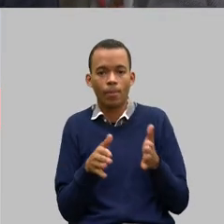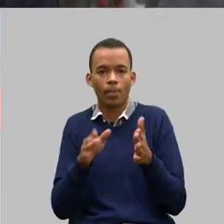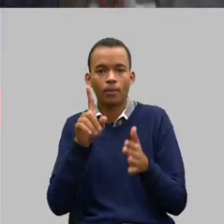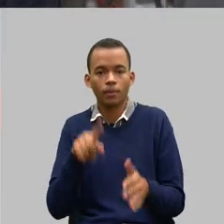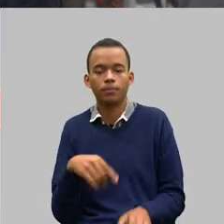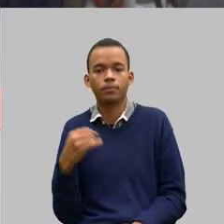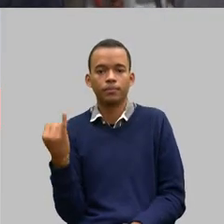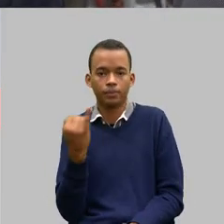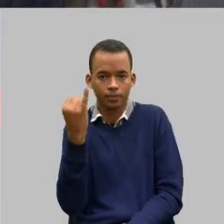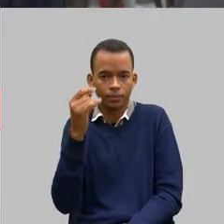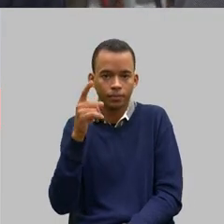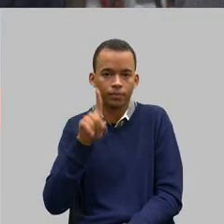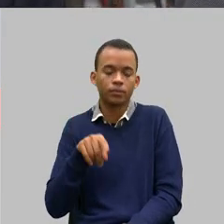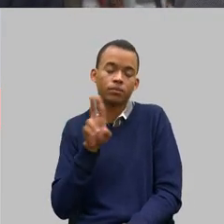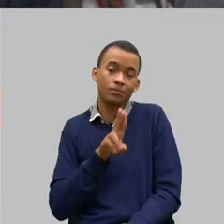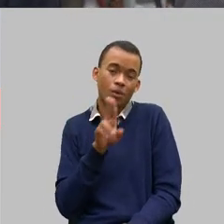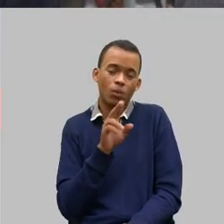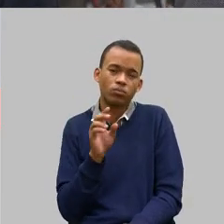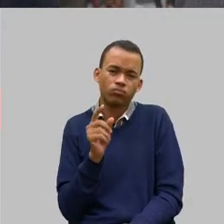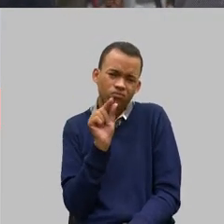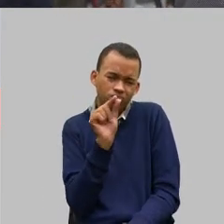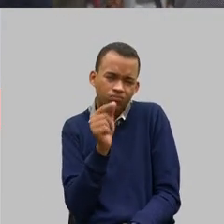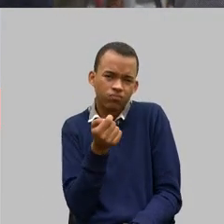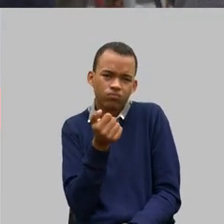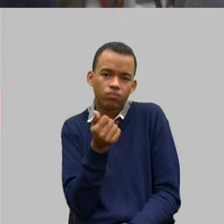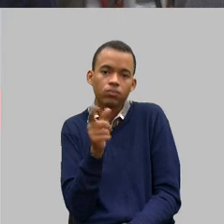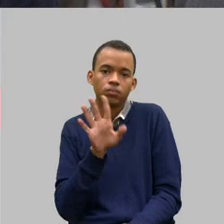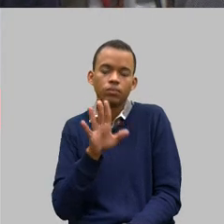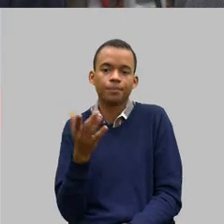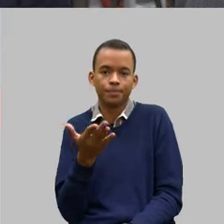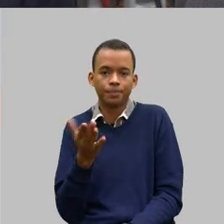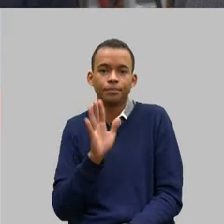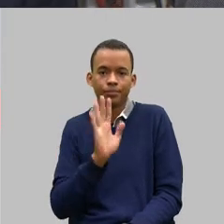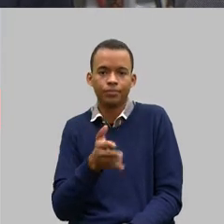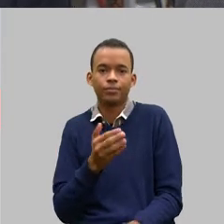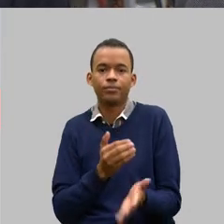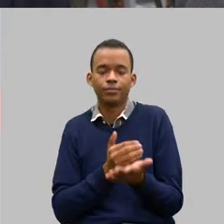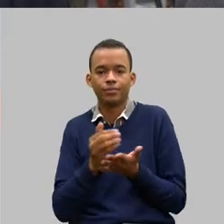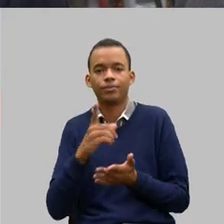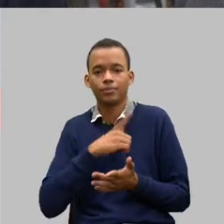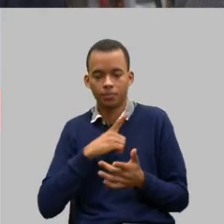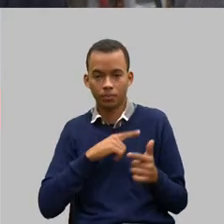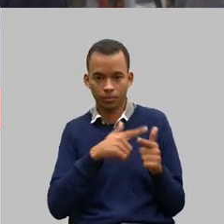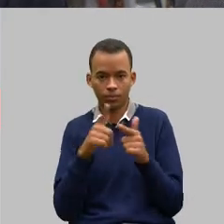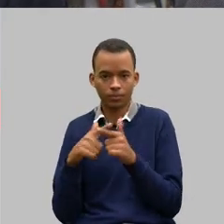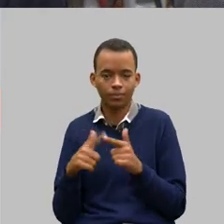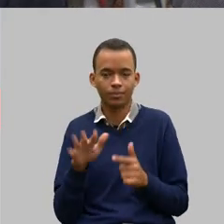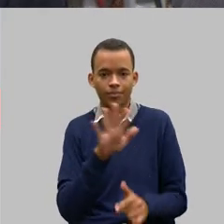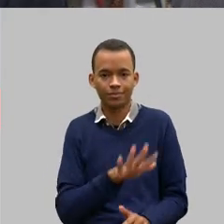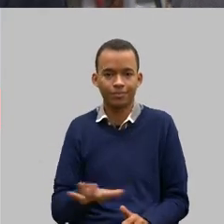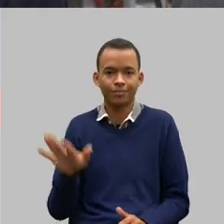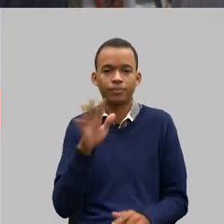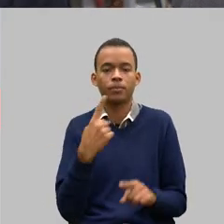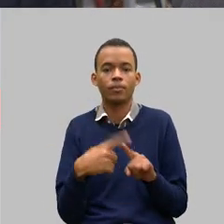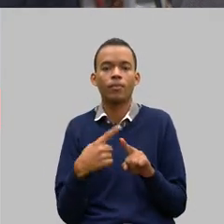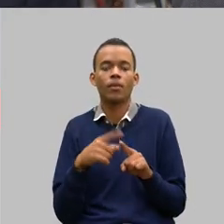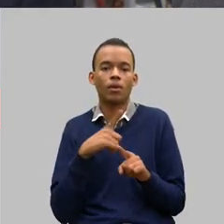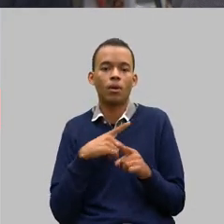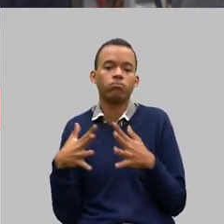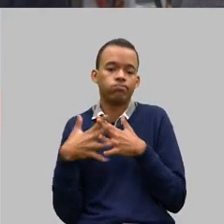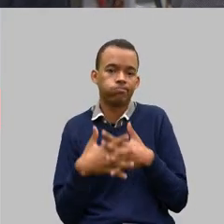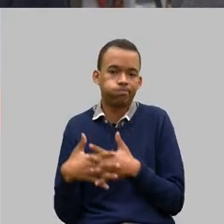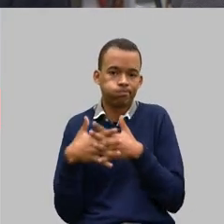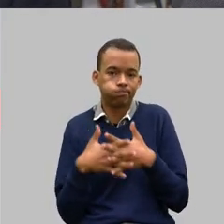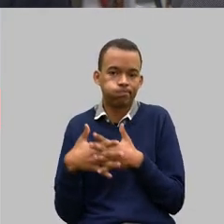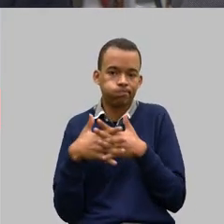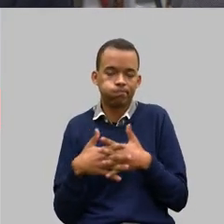que era uma estrada pouco utilizada e hoje virou eh um transtorno pra região devido à quantidade de de camin de minério e